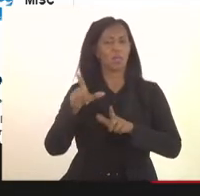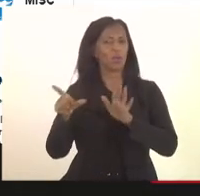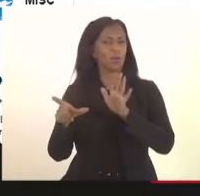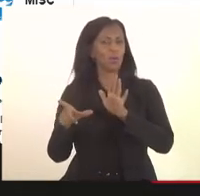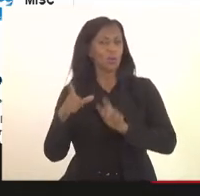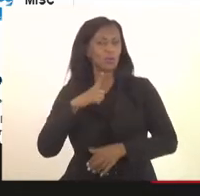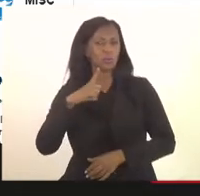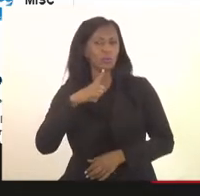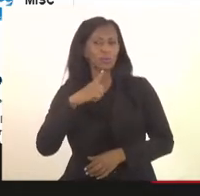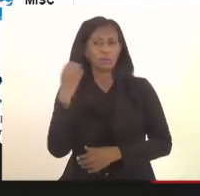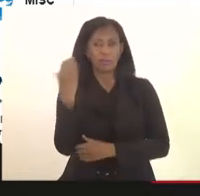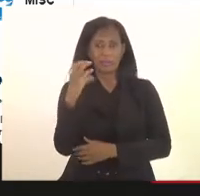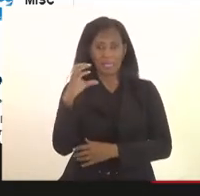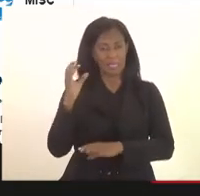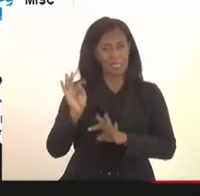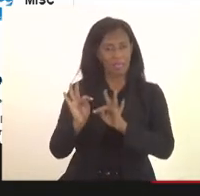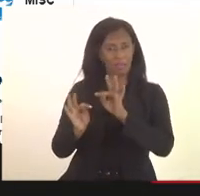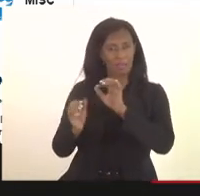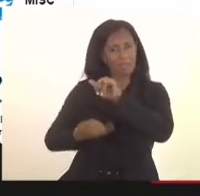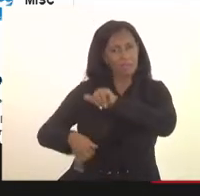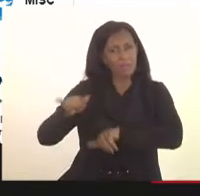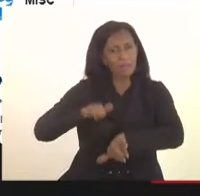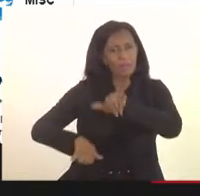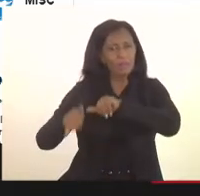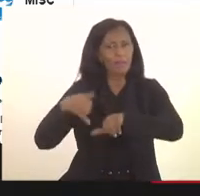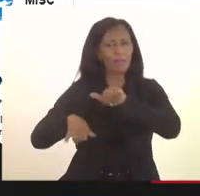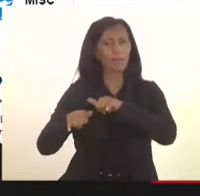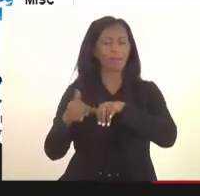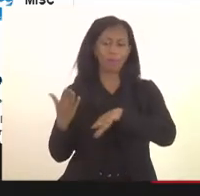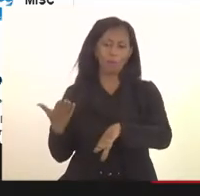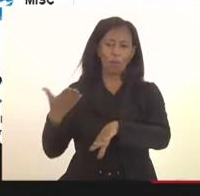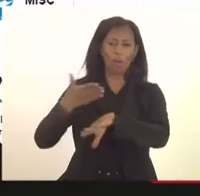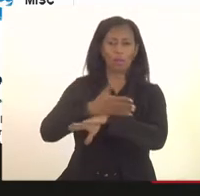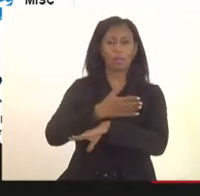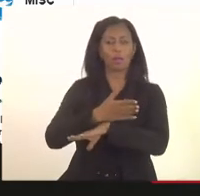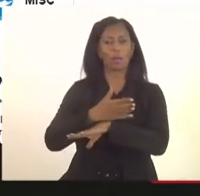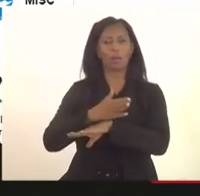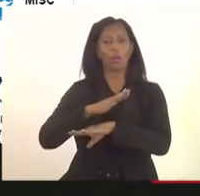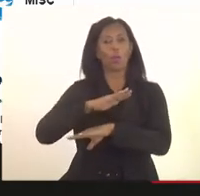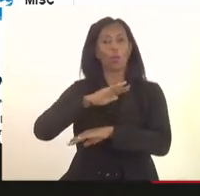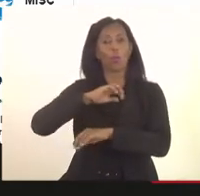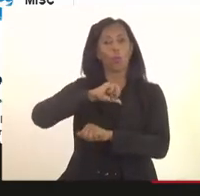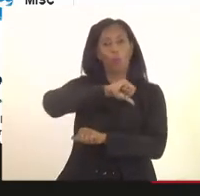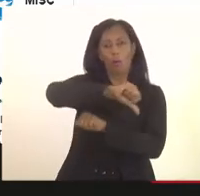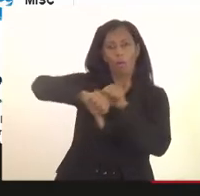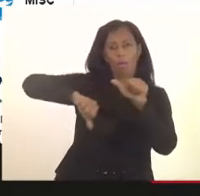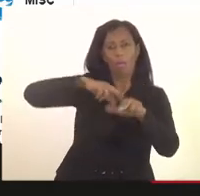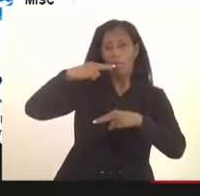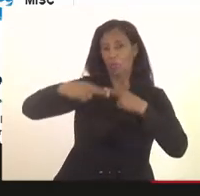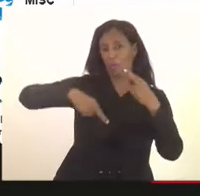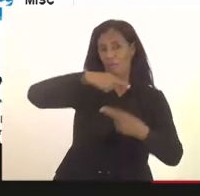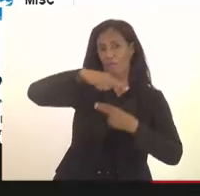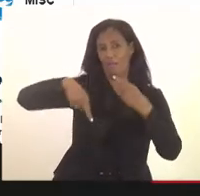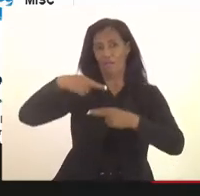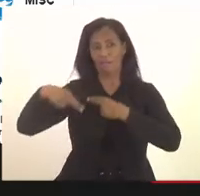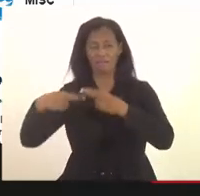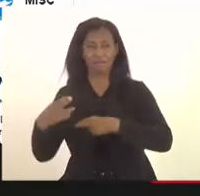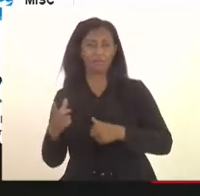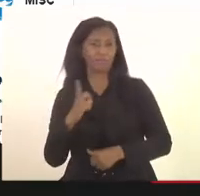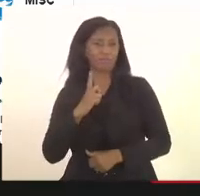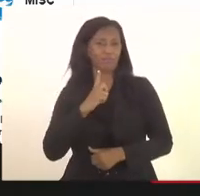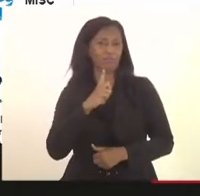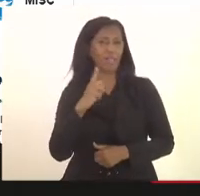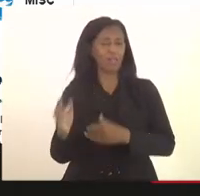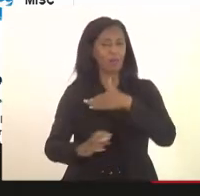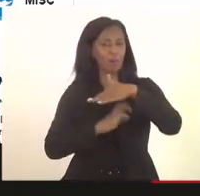ela começa a entrar na área de recursos renováveis, e a gente vai falar isso um pouco à frente. Então, realmente é uma